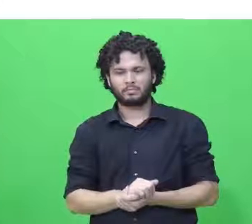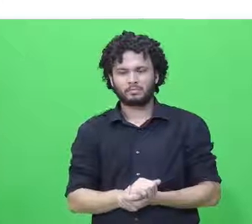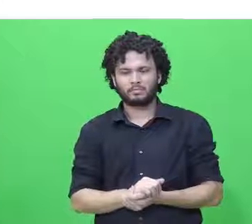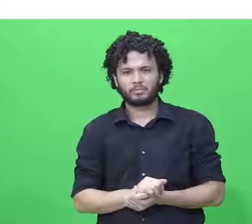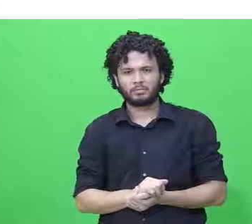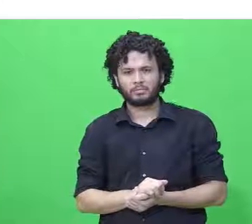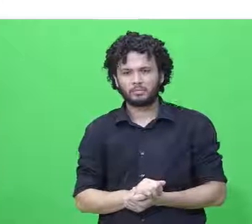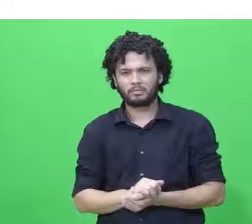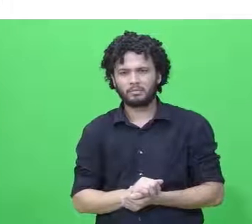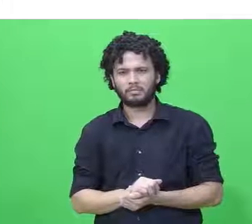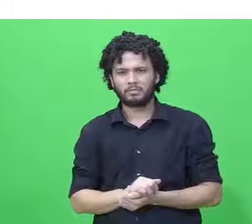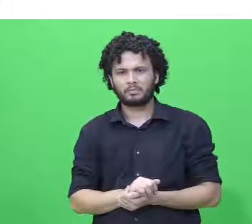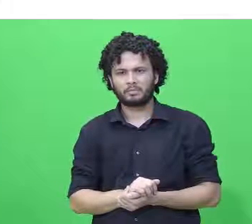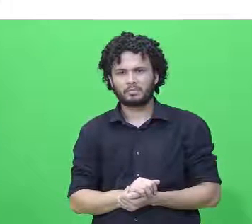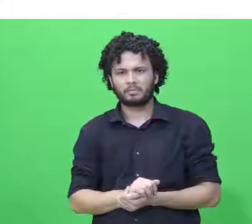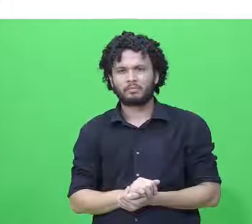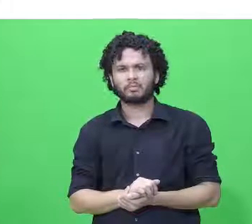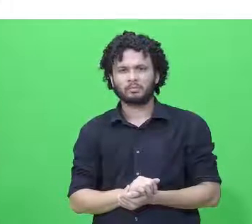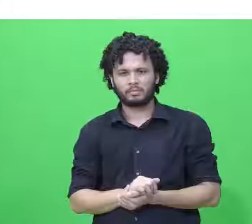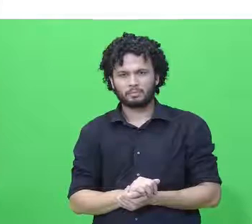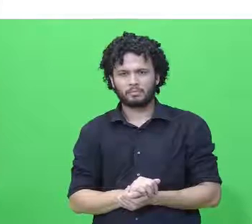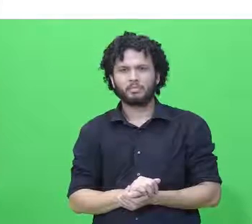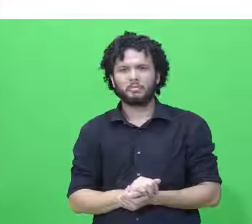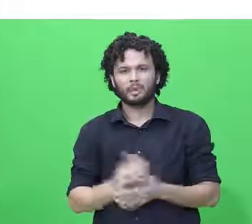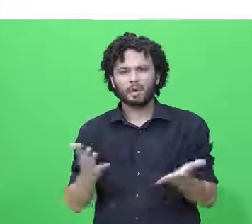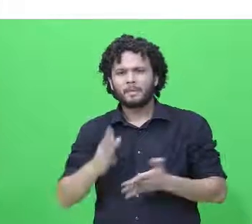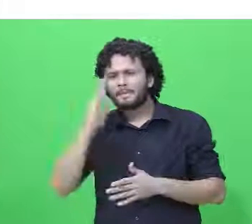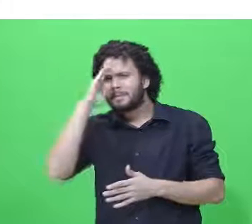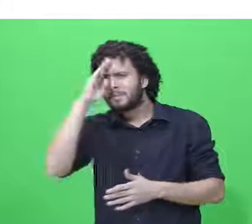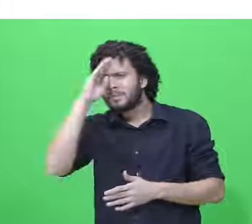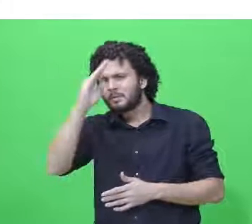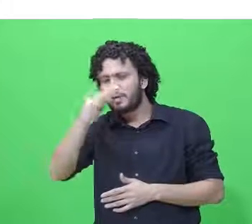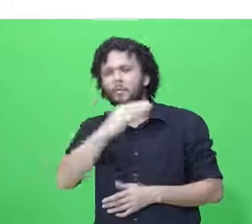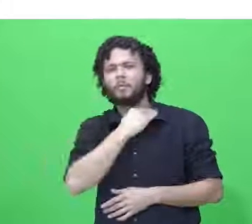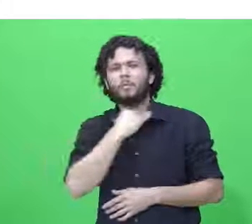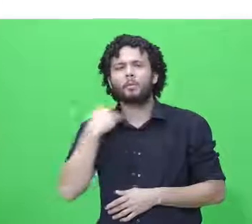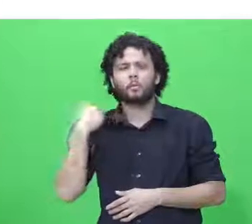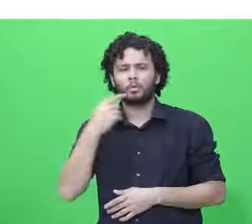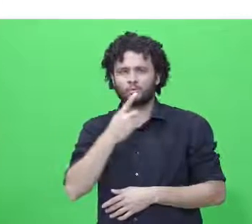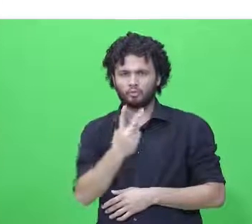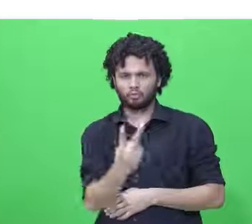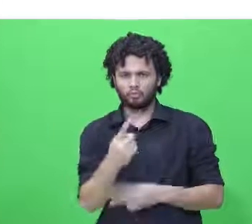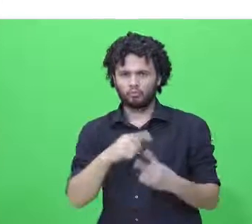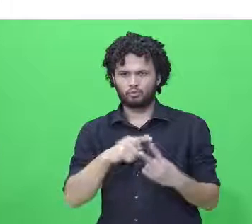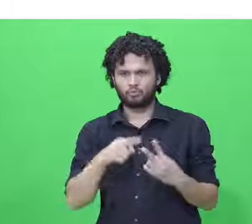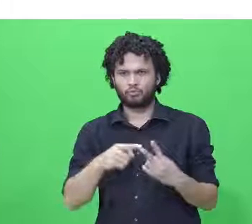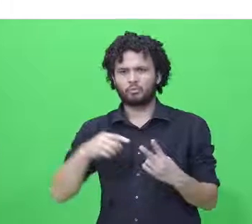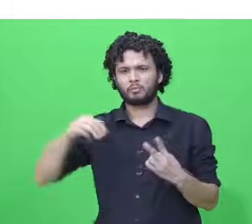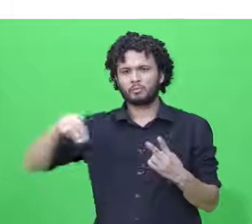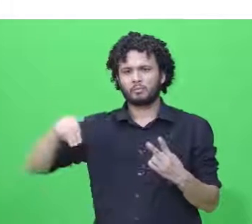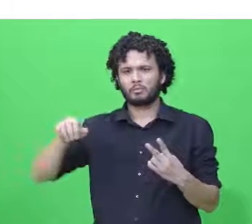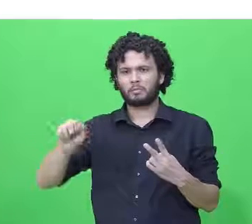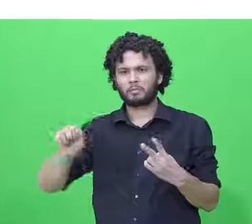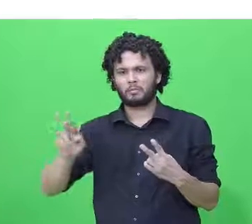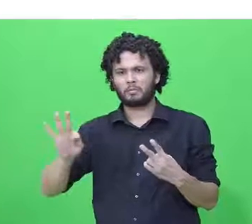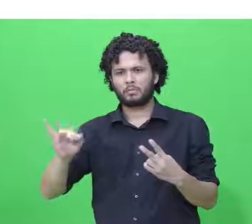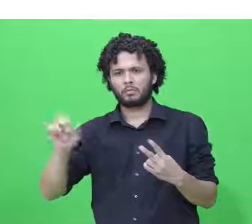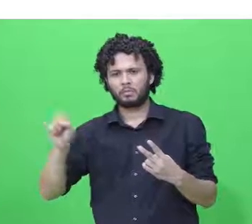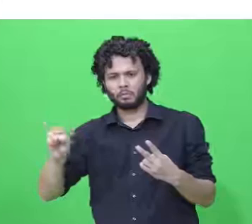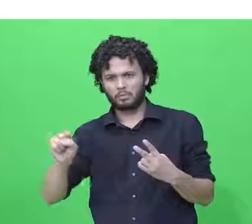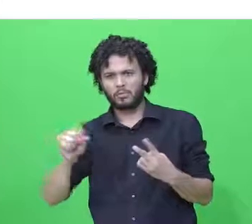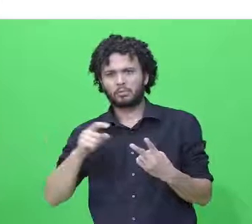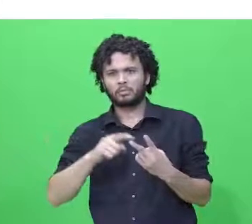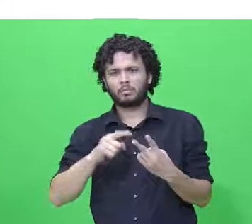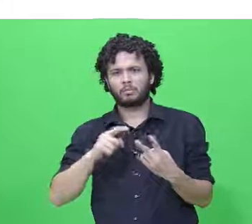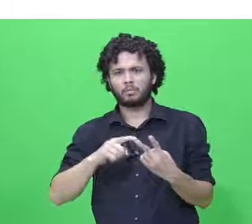cresceu entre os paulistanos a oposição. Ponto principal foi a morte dos estudantes Martins, Miragaia, Drauzio e Camargo, que ficou